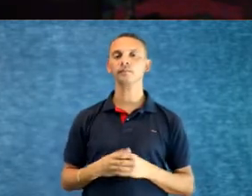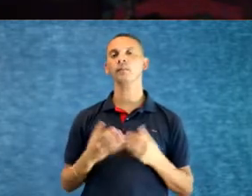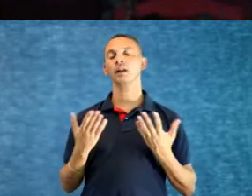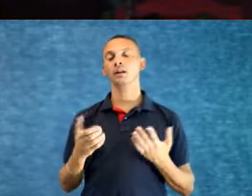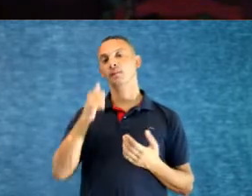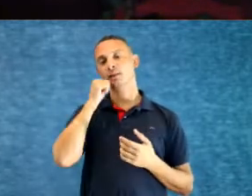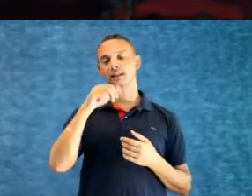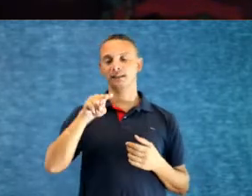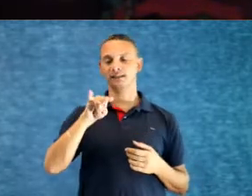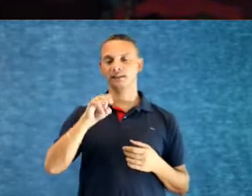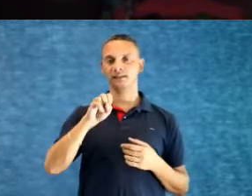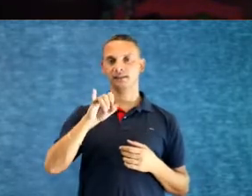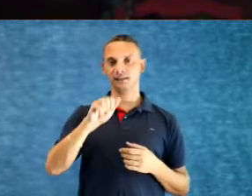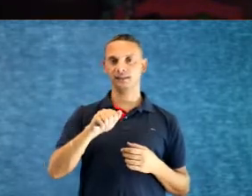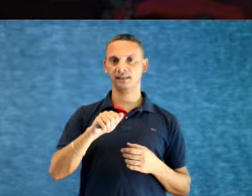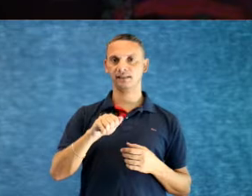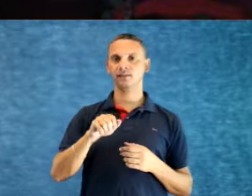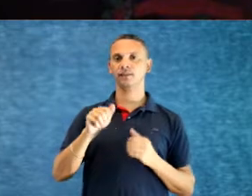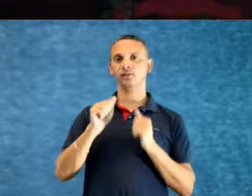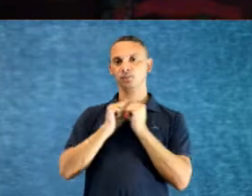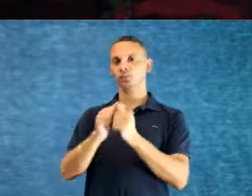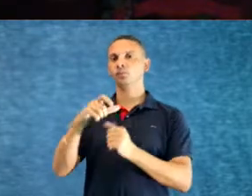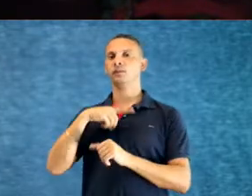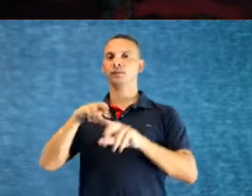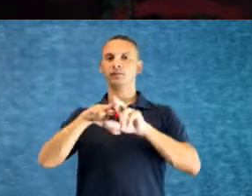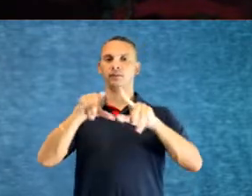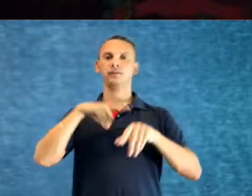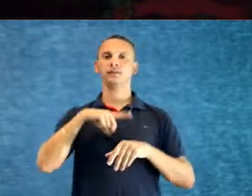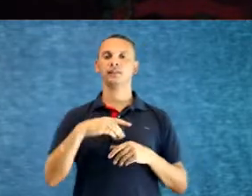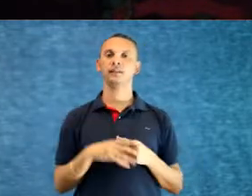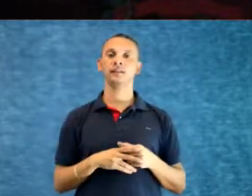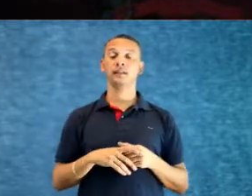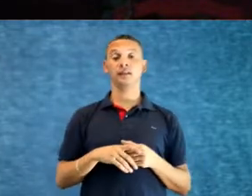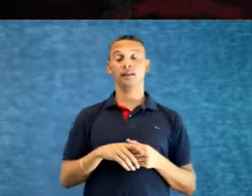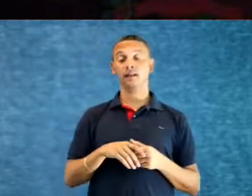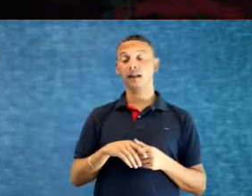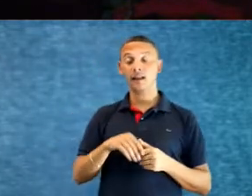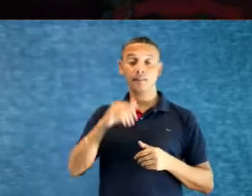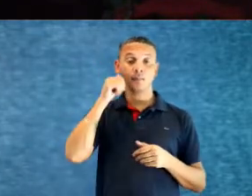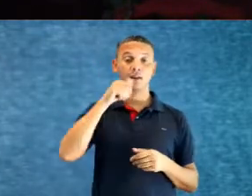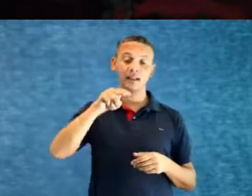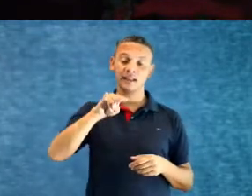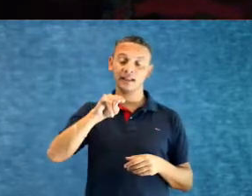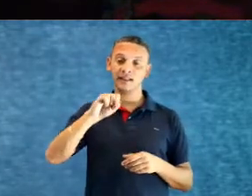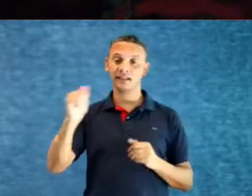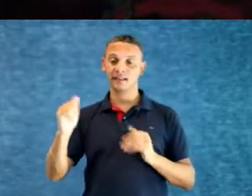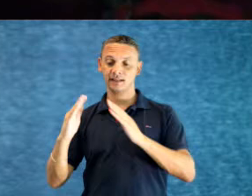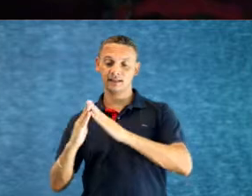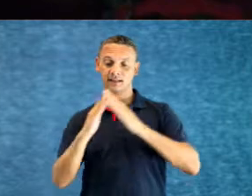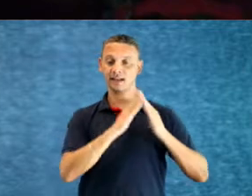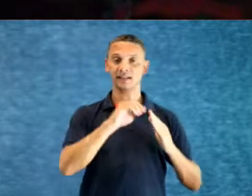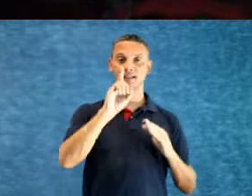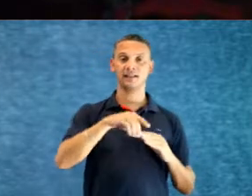por aí. Mas ele tinha já a Clotilde